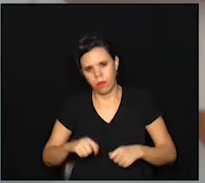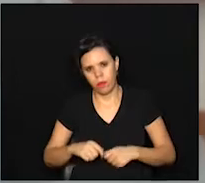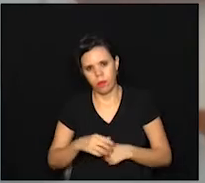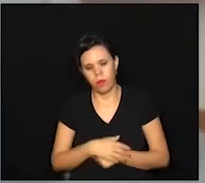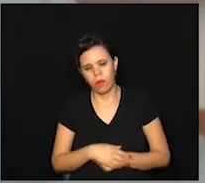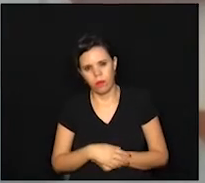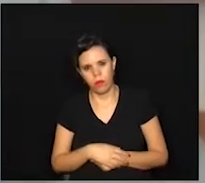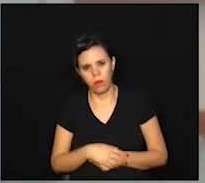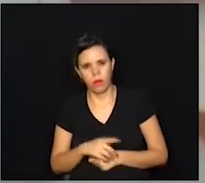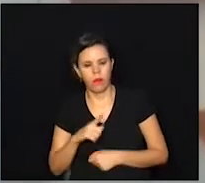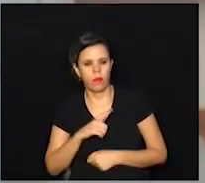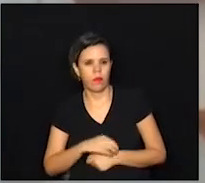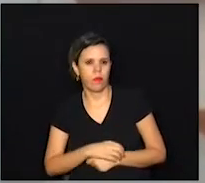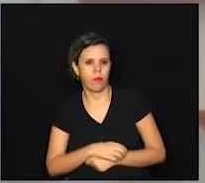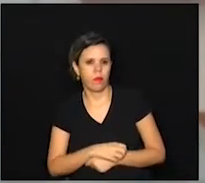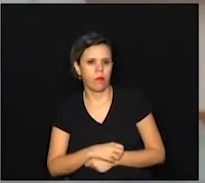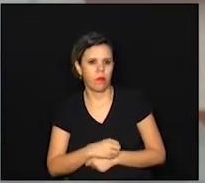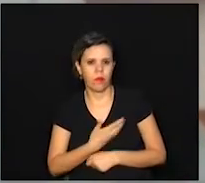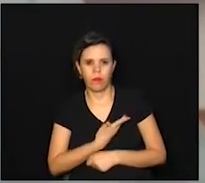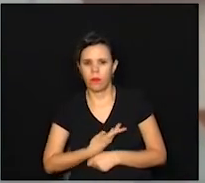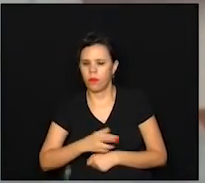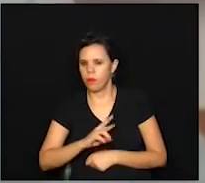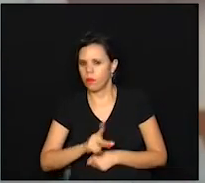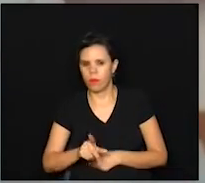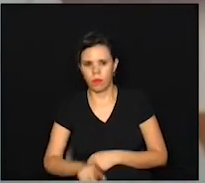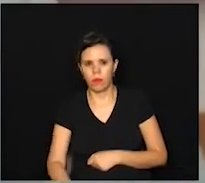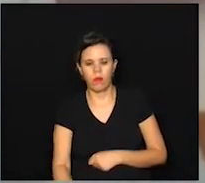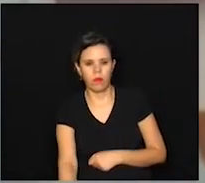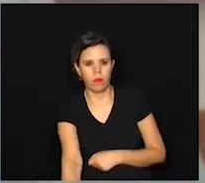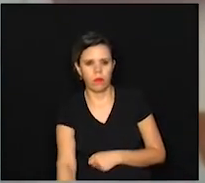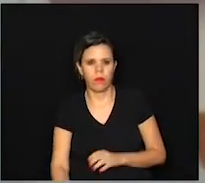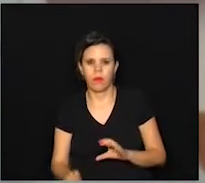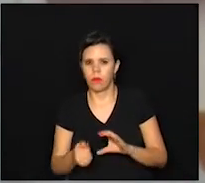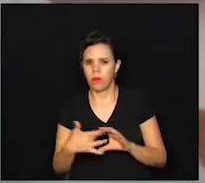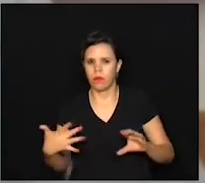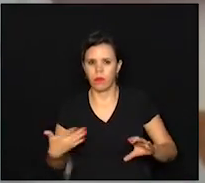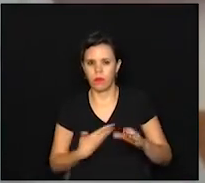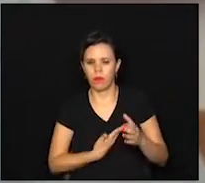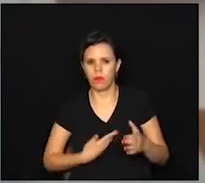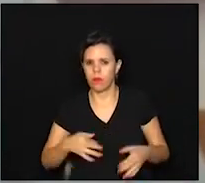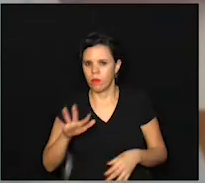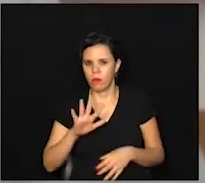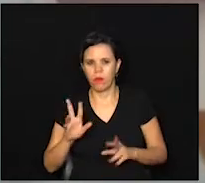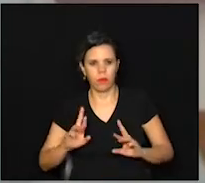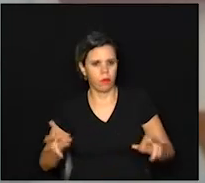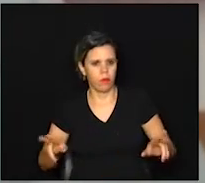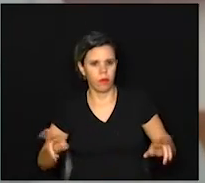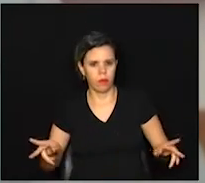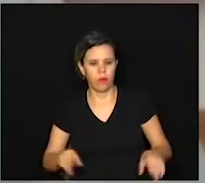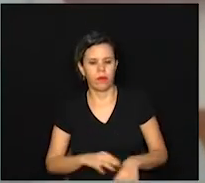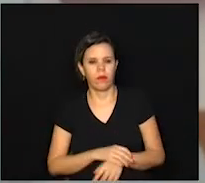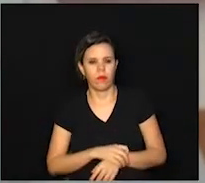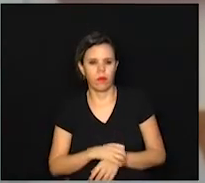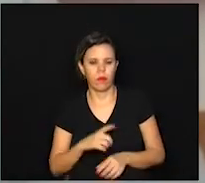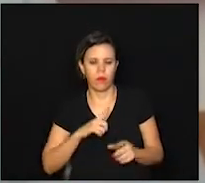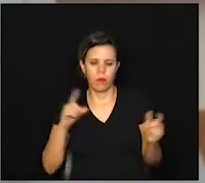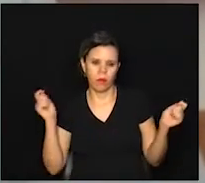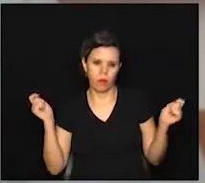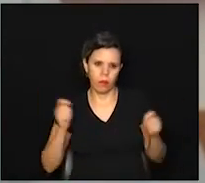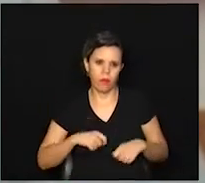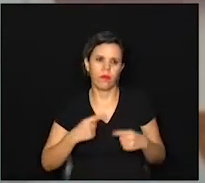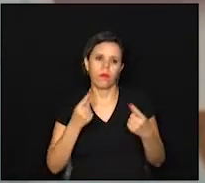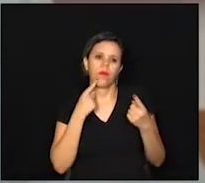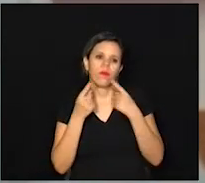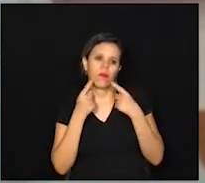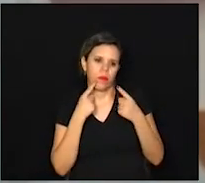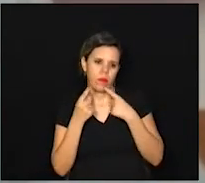Mas nós também entendemos que esse governo não é um governo das características do governo federal. Então, portanto, há possibilidade de diálogo